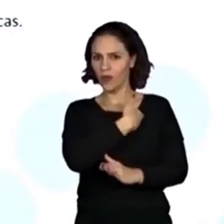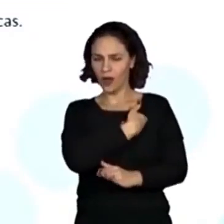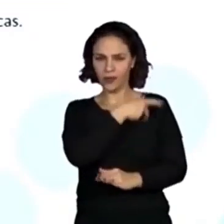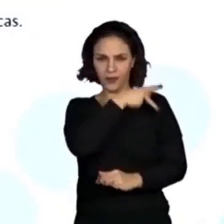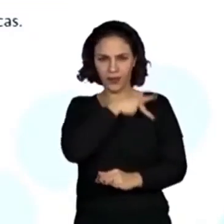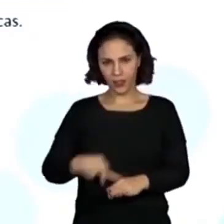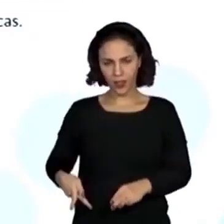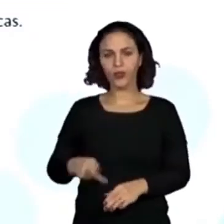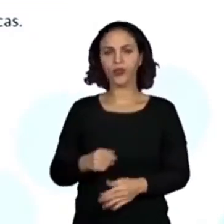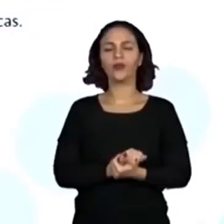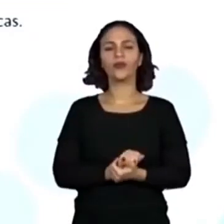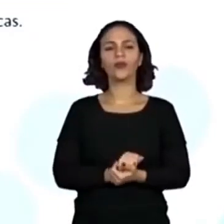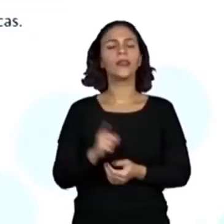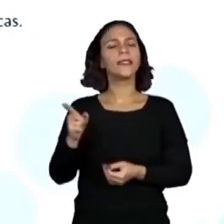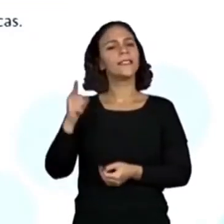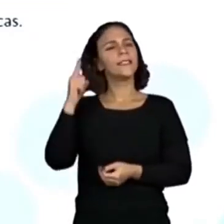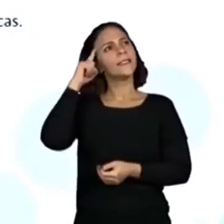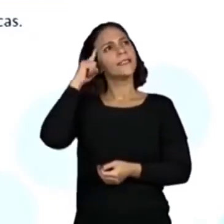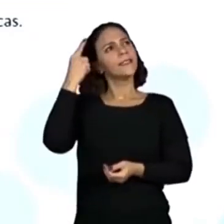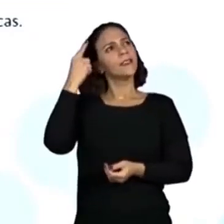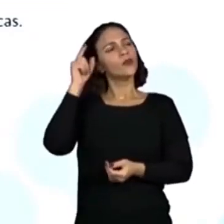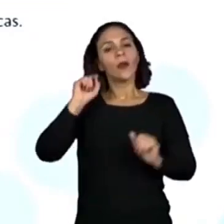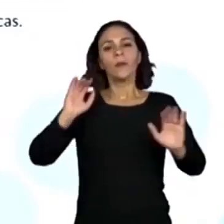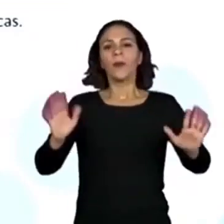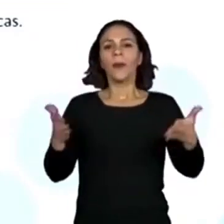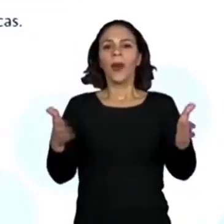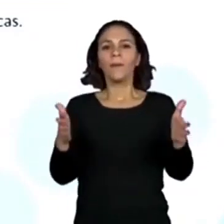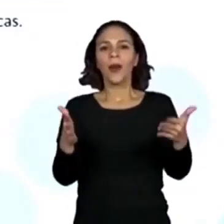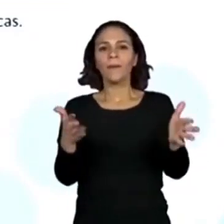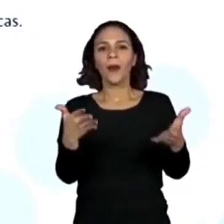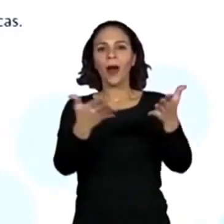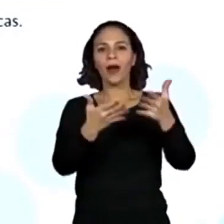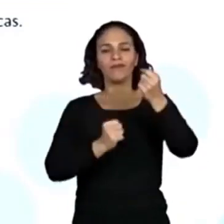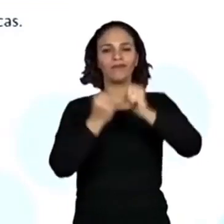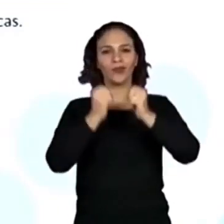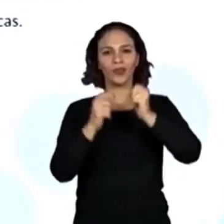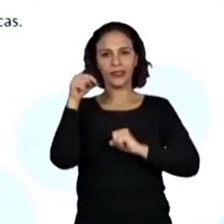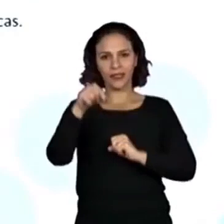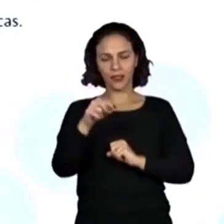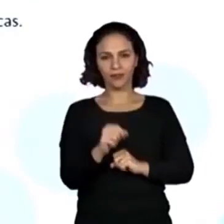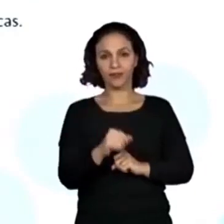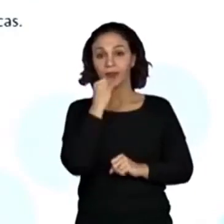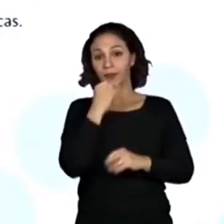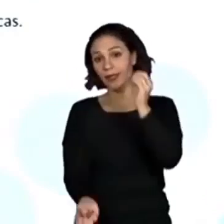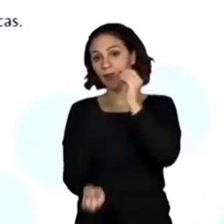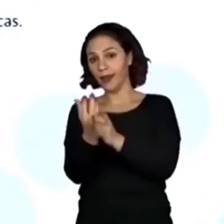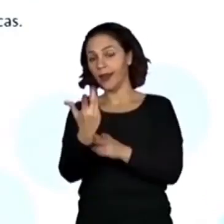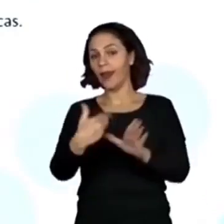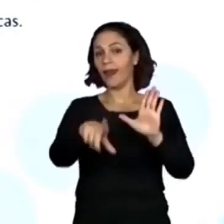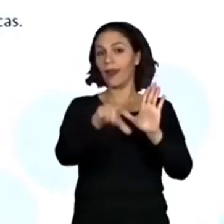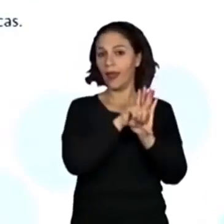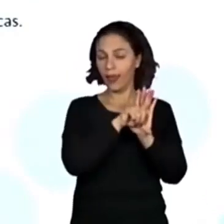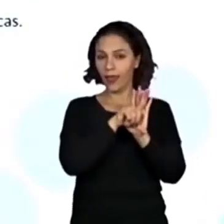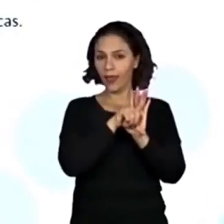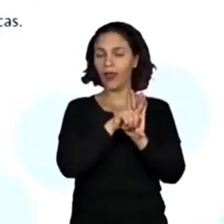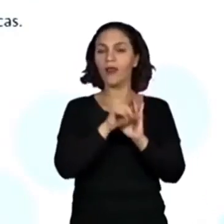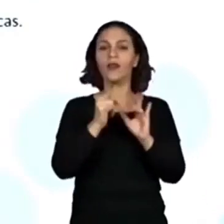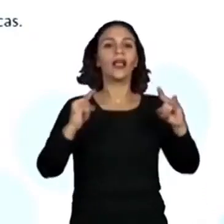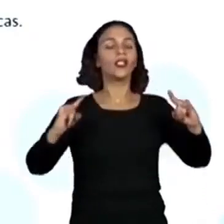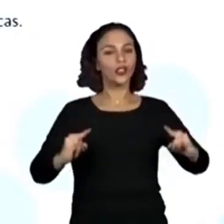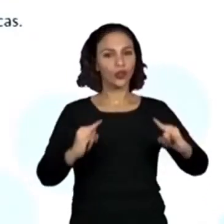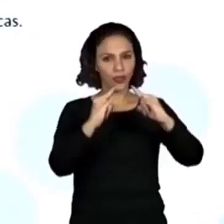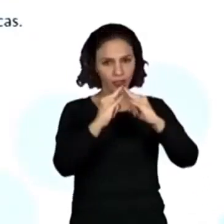ele tomou atitudes que estimulavam a industrialização nacional, criando leis,